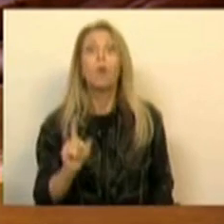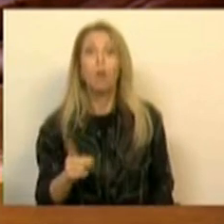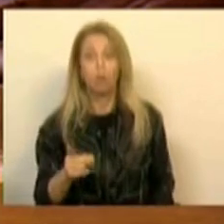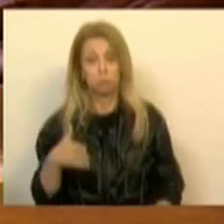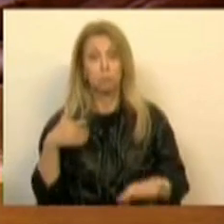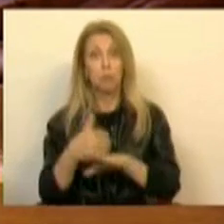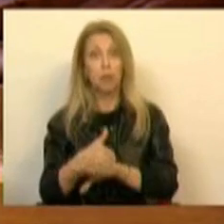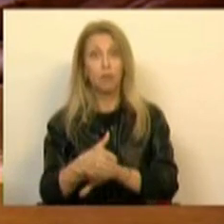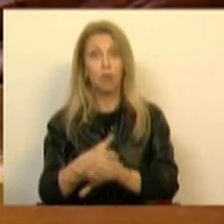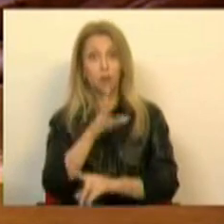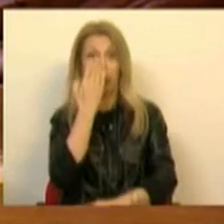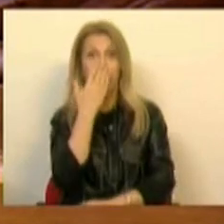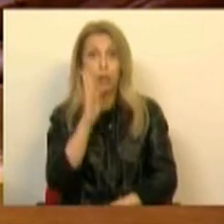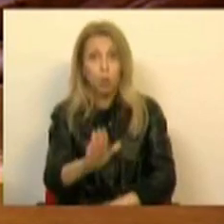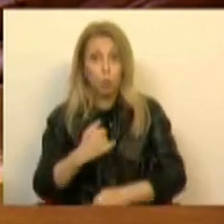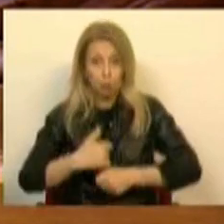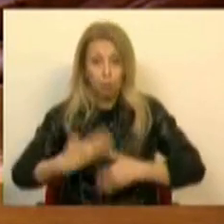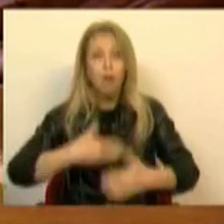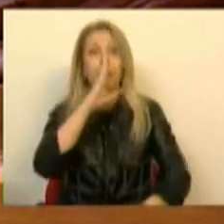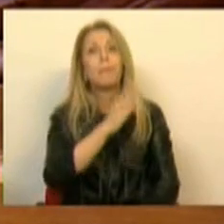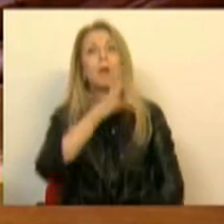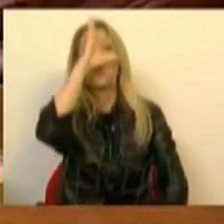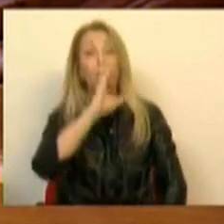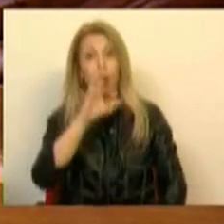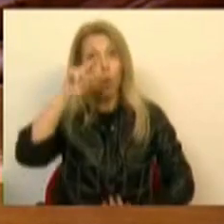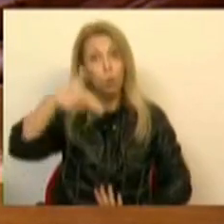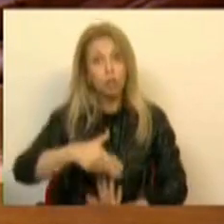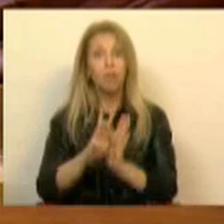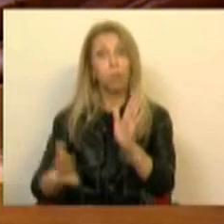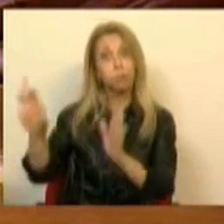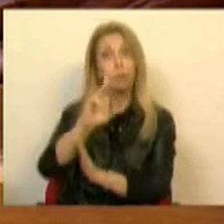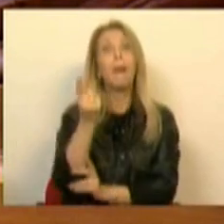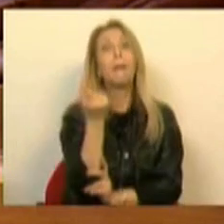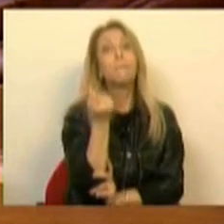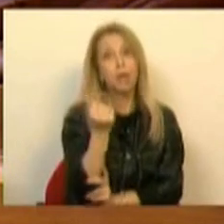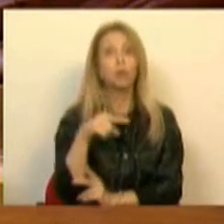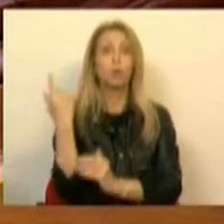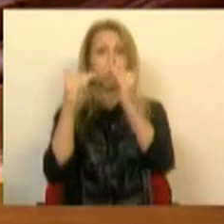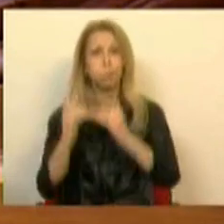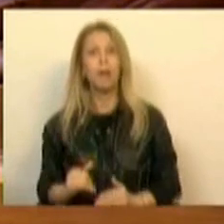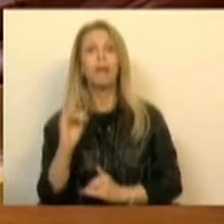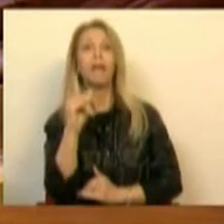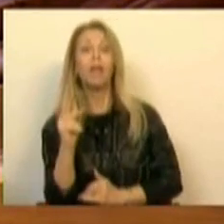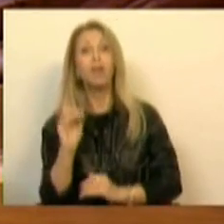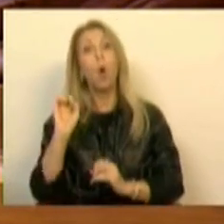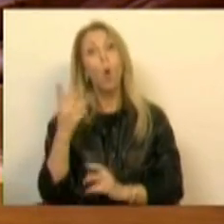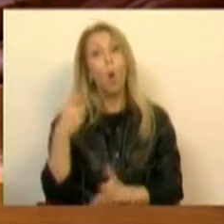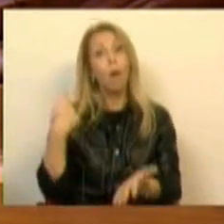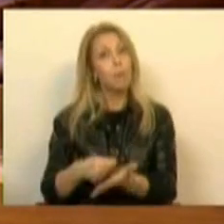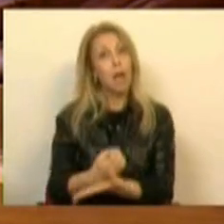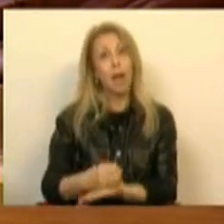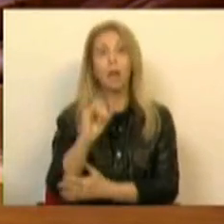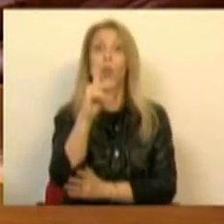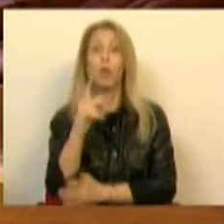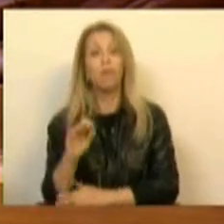Governo. Os combustíveis sobem e nós adotamos medidas de redução do IVA ou de neutralização do aumento do IVA